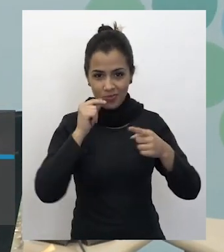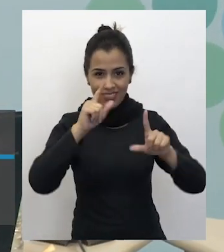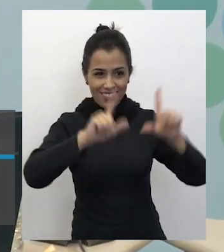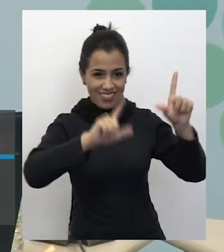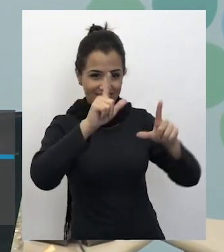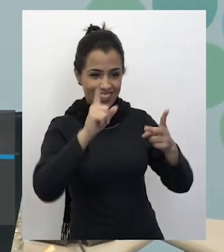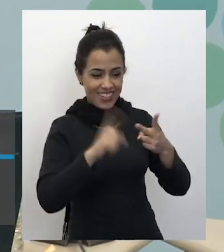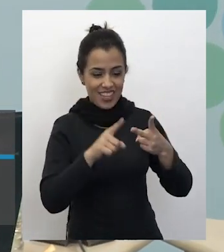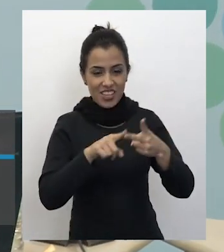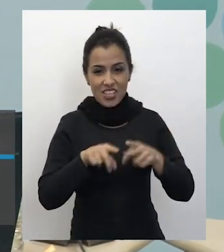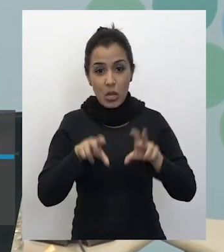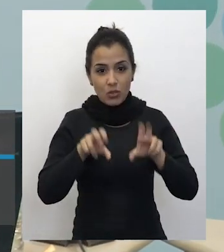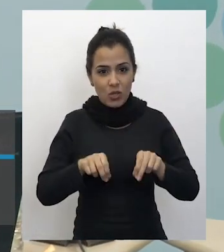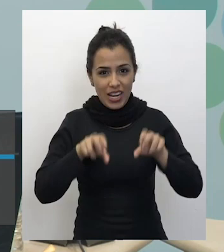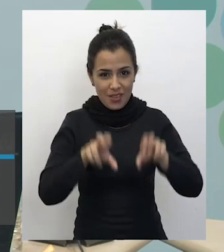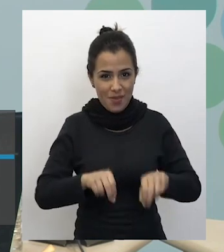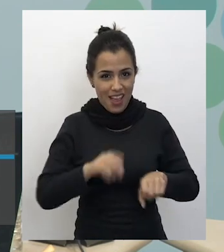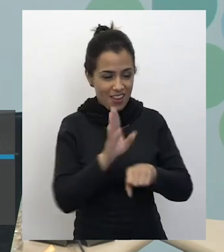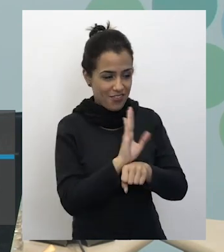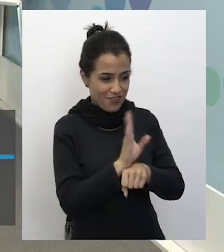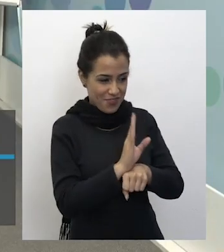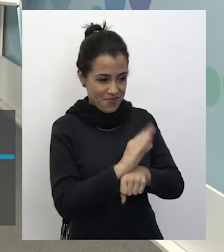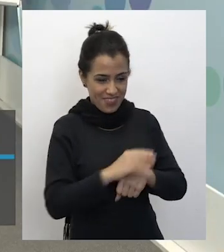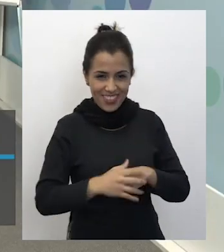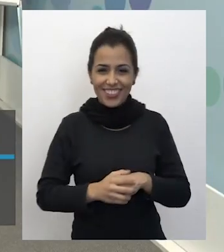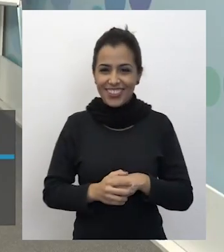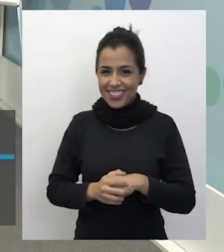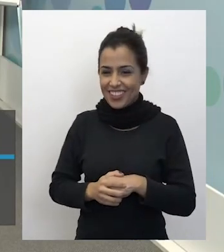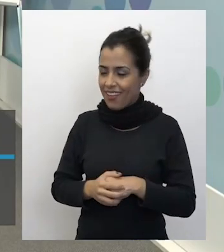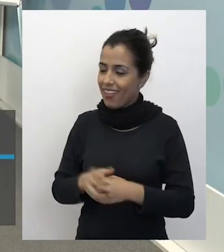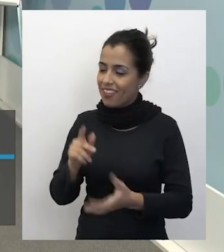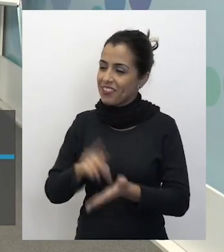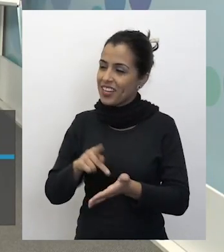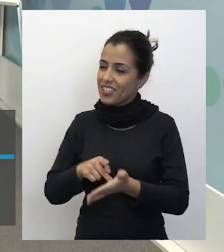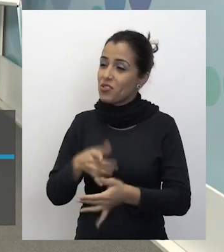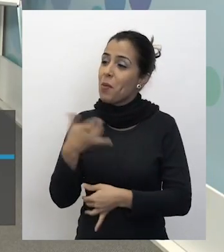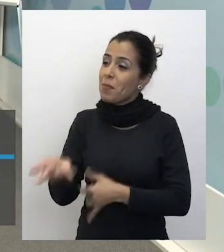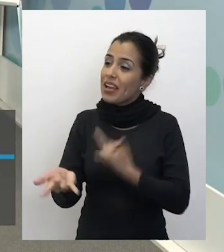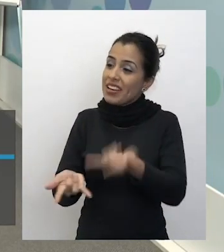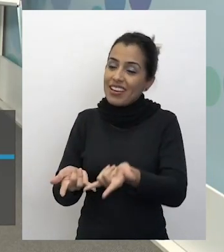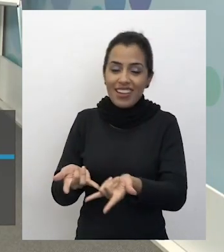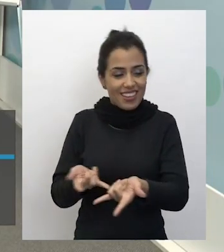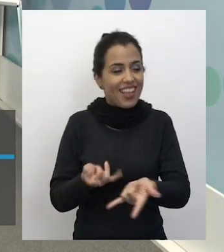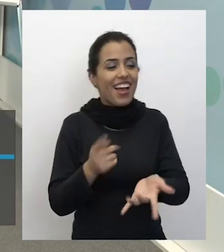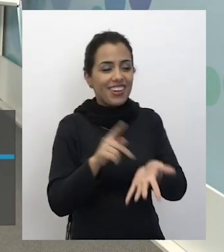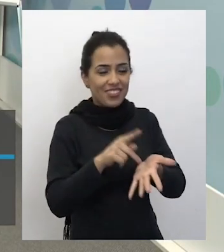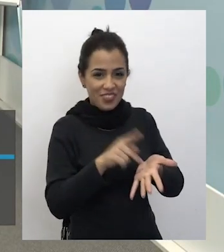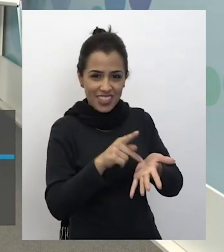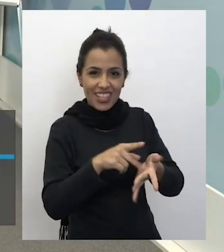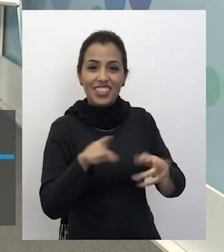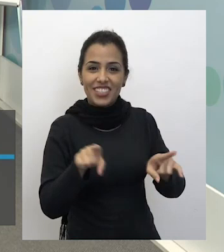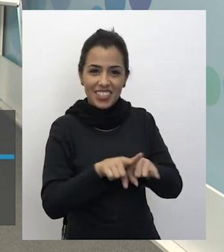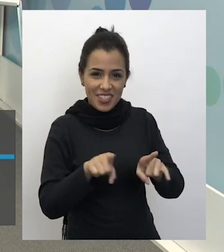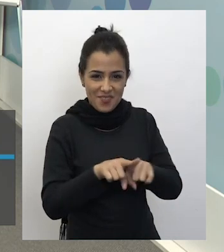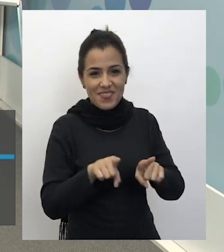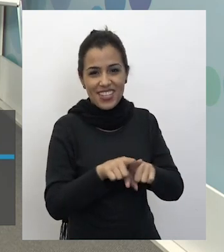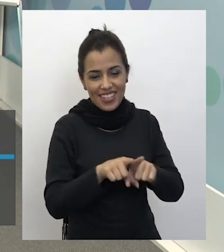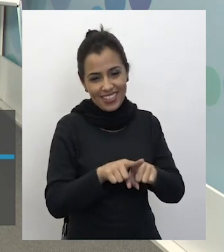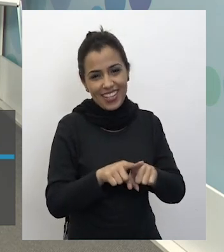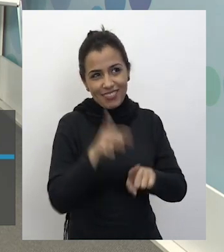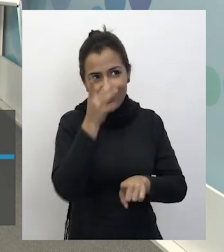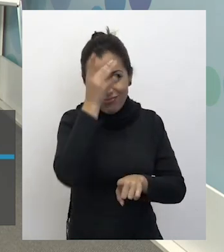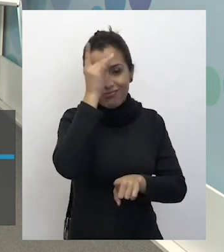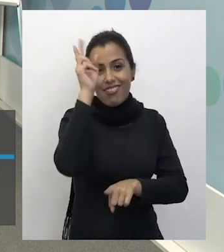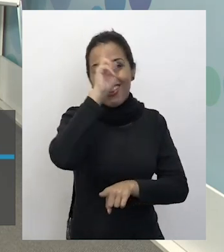o Jurassic Park, né? Jurassic Park e o Homem-Aranha. Tem um Homem-Aranha, quer dizer, também. falou duas coisas aqui, mas tem muito